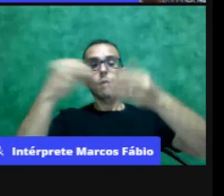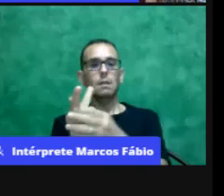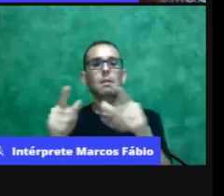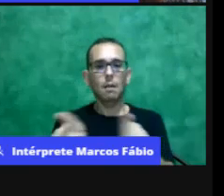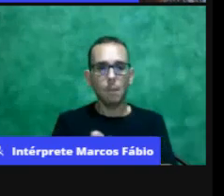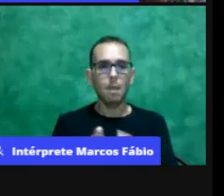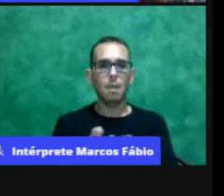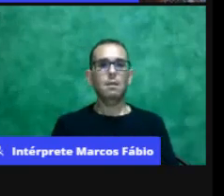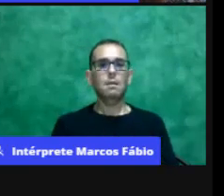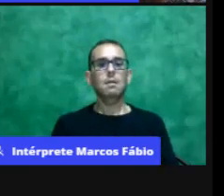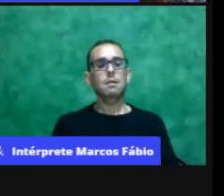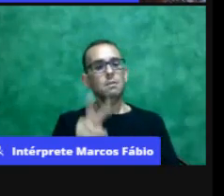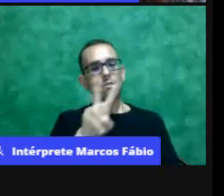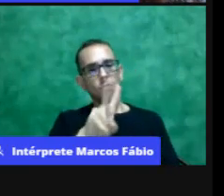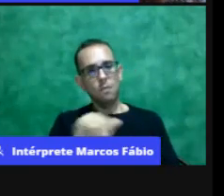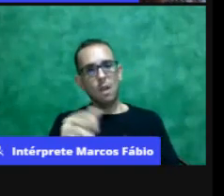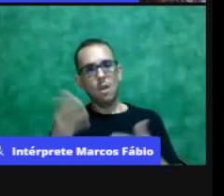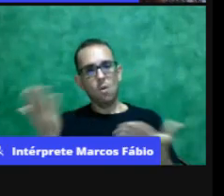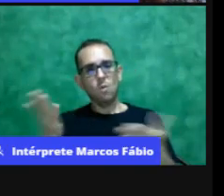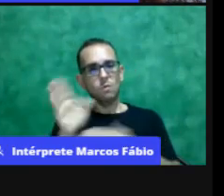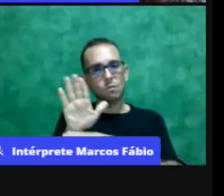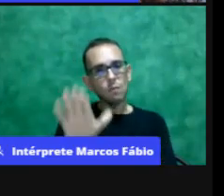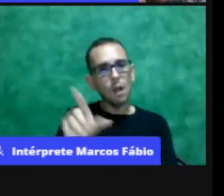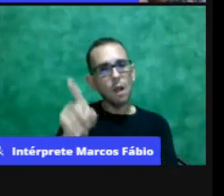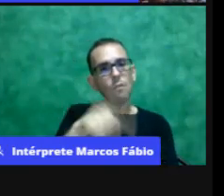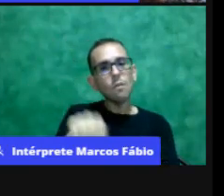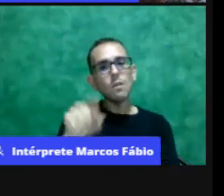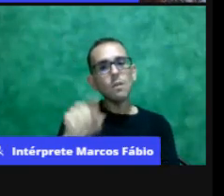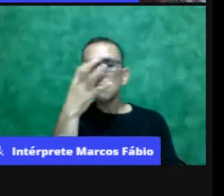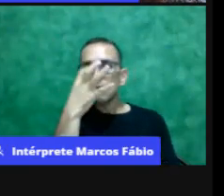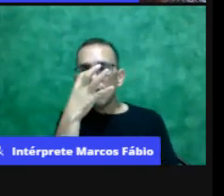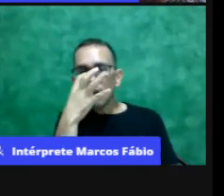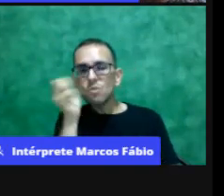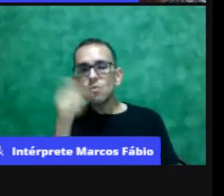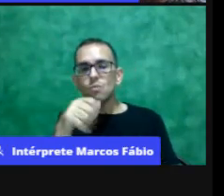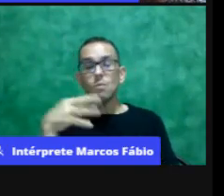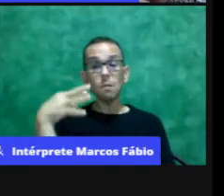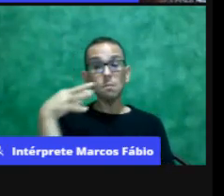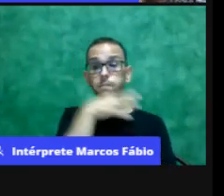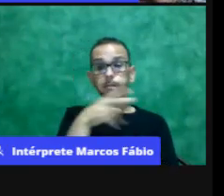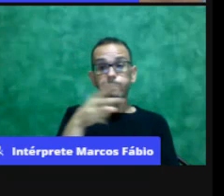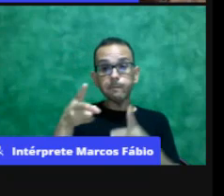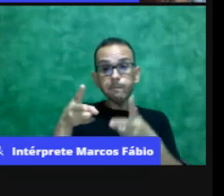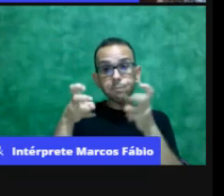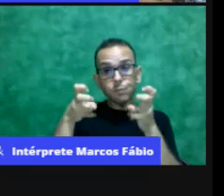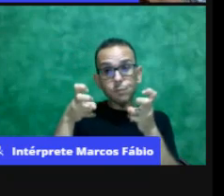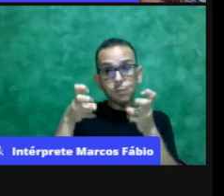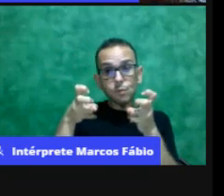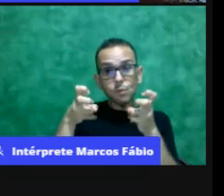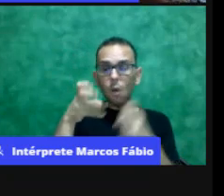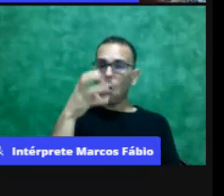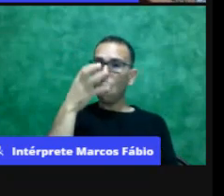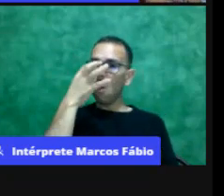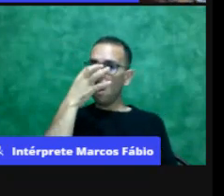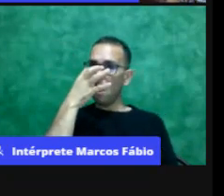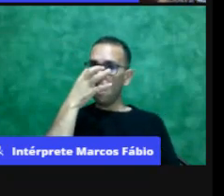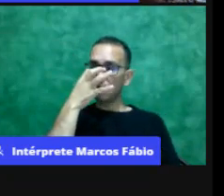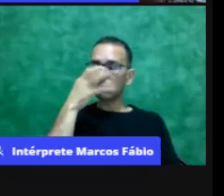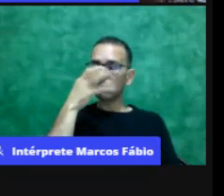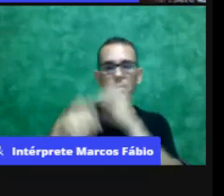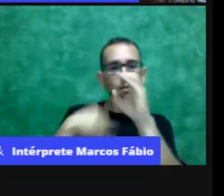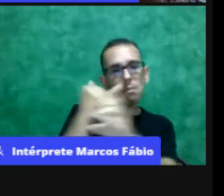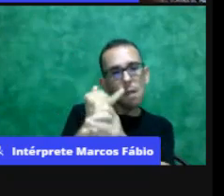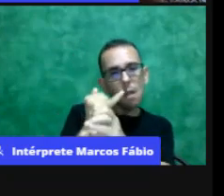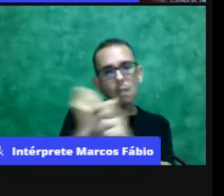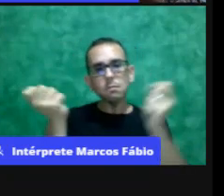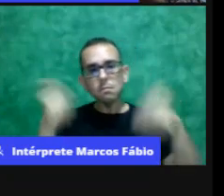Que geralmente a gente vê que vocês usam. Eu percebi que, por exemplo, olhando lá na internet, a gente